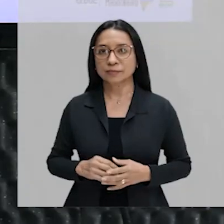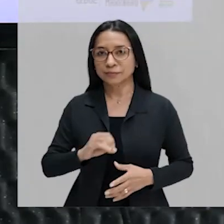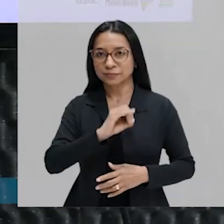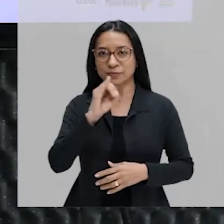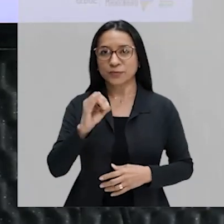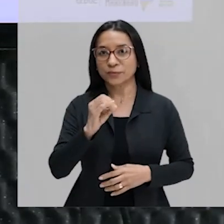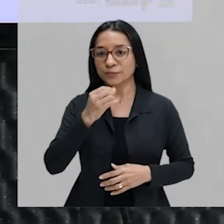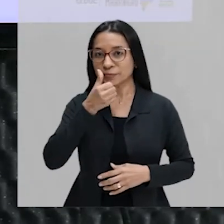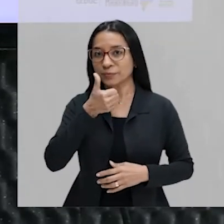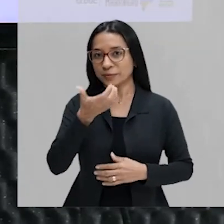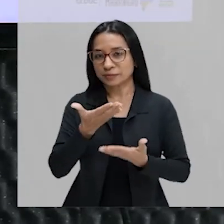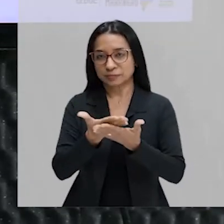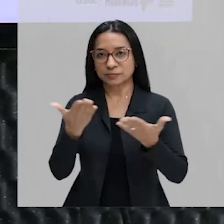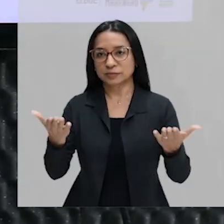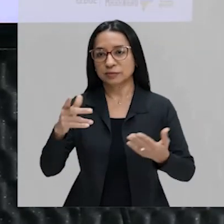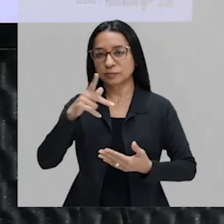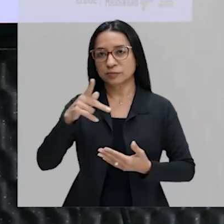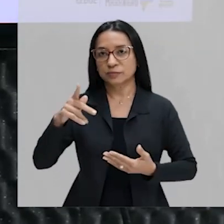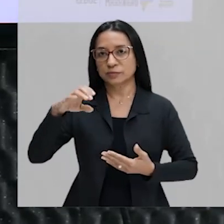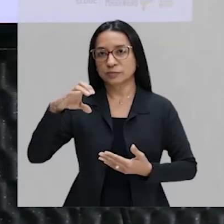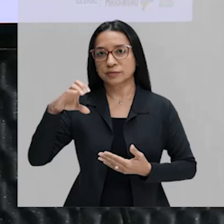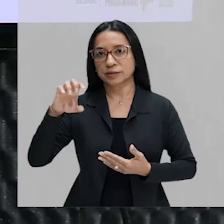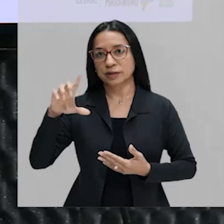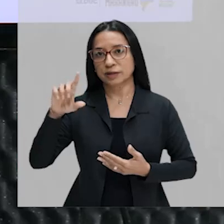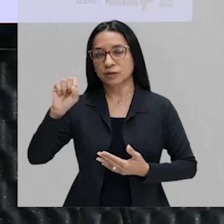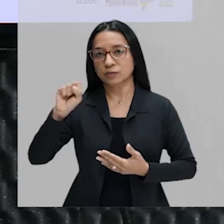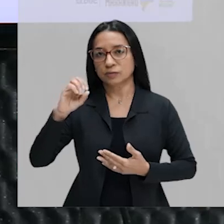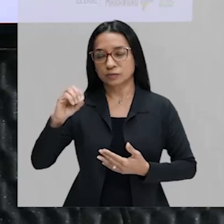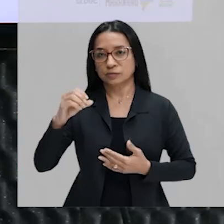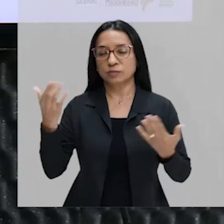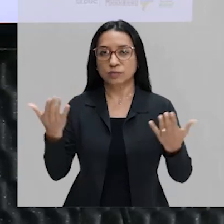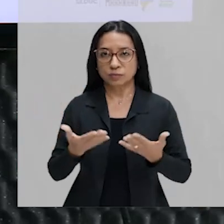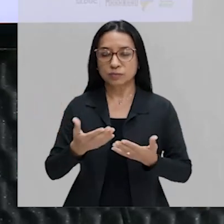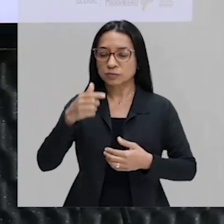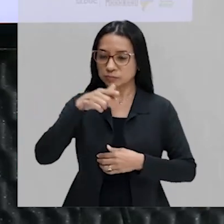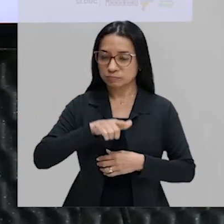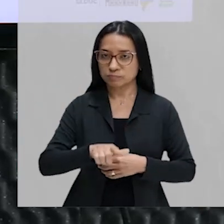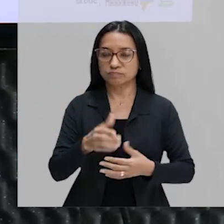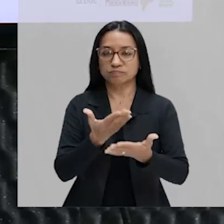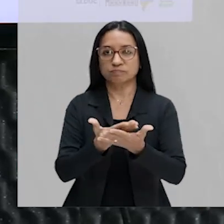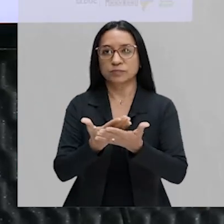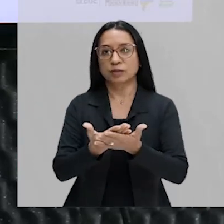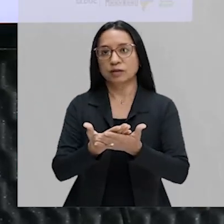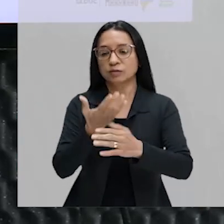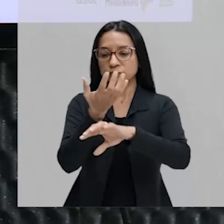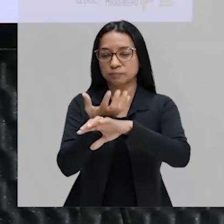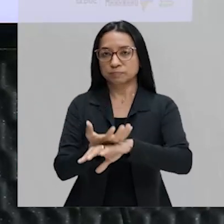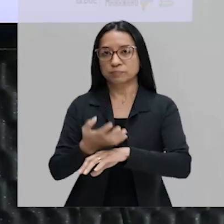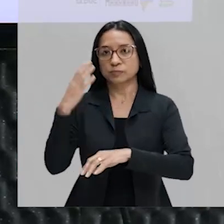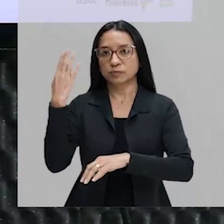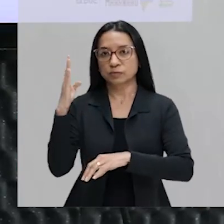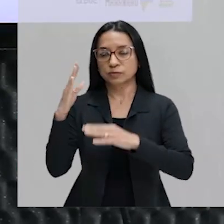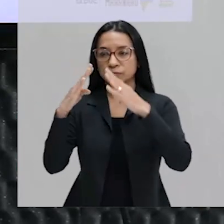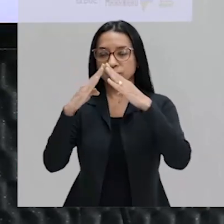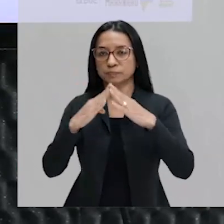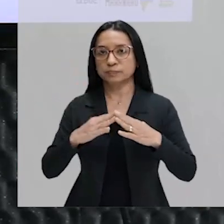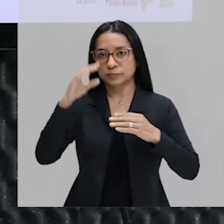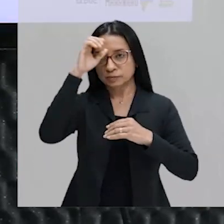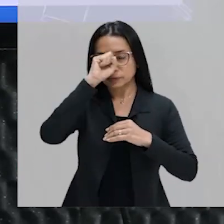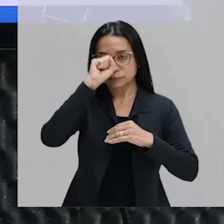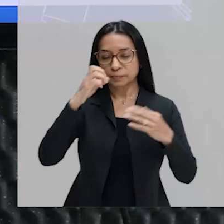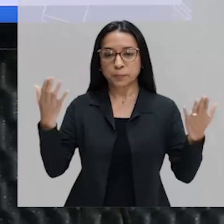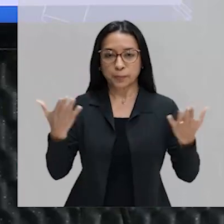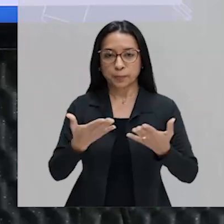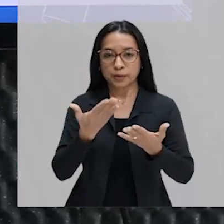Fala galerinha, tudo bem com vocês? Aqui é o professor Celso Ramos. Hoje vamos para mais uma aula de biologia do Fica em Casa Aprendendo e agora a gente vai